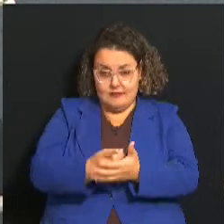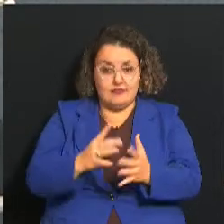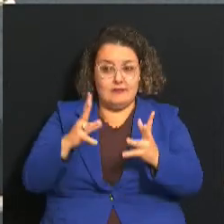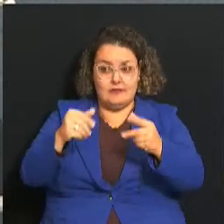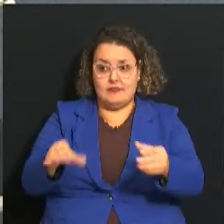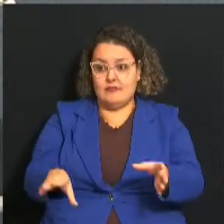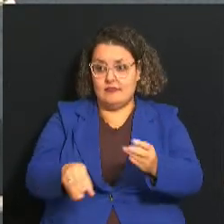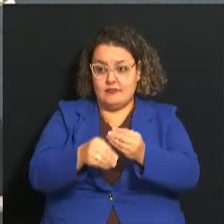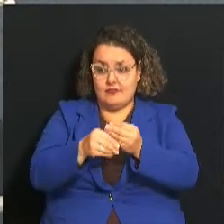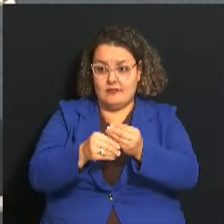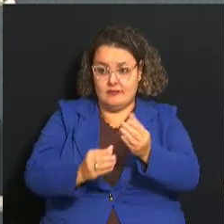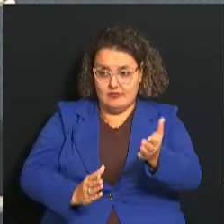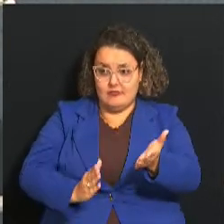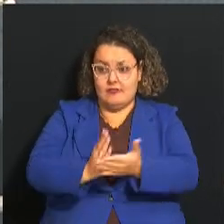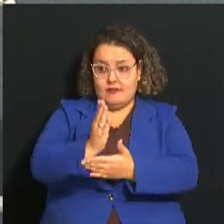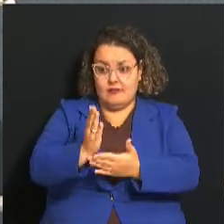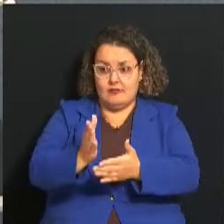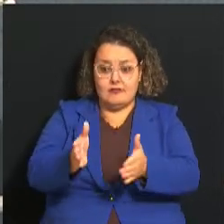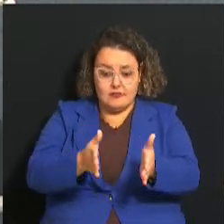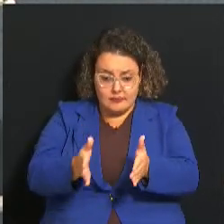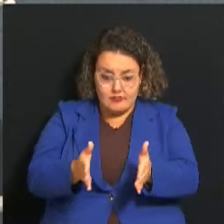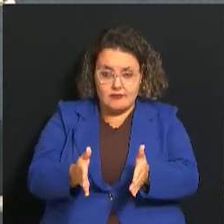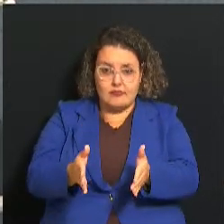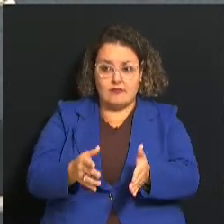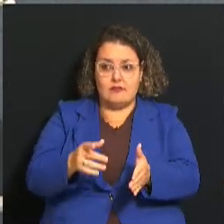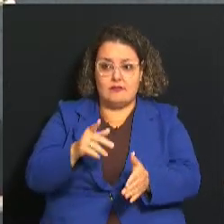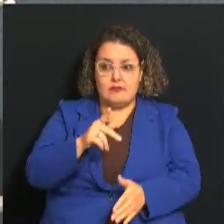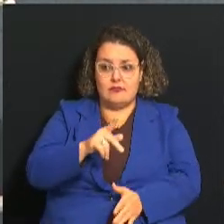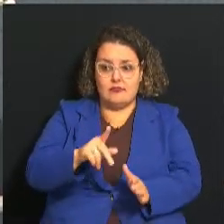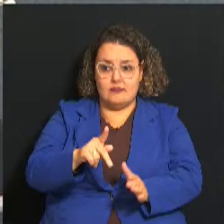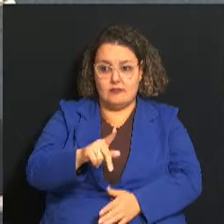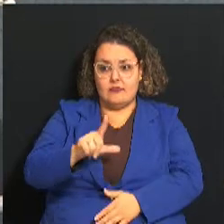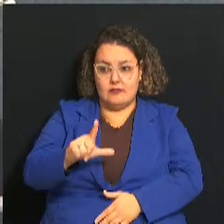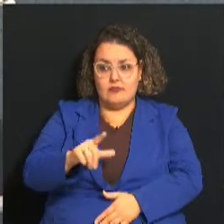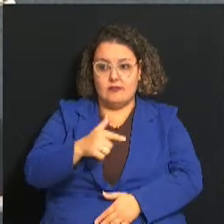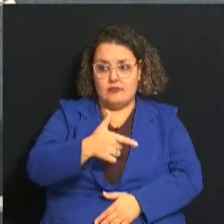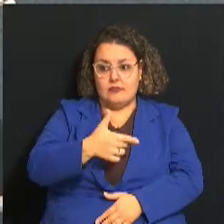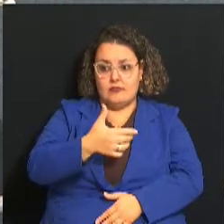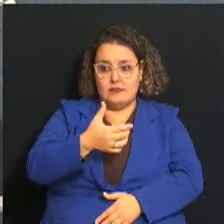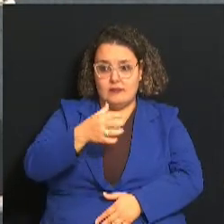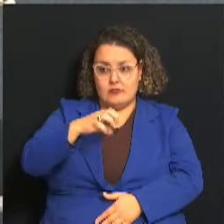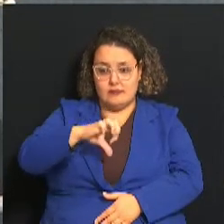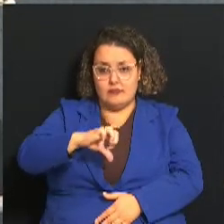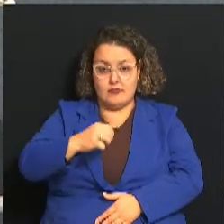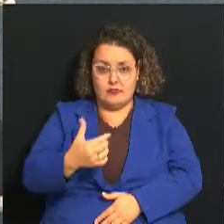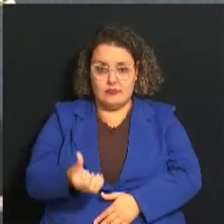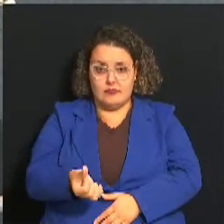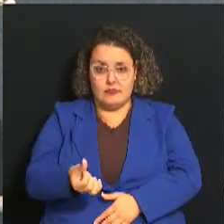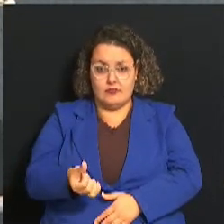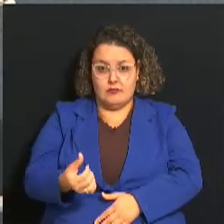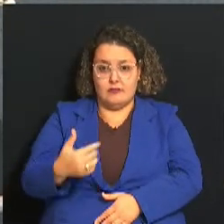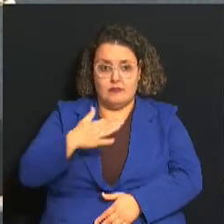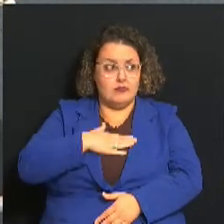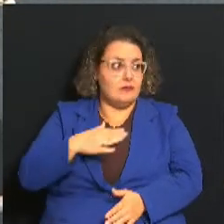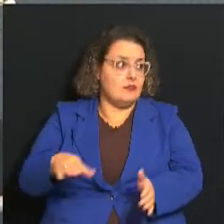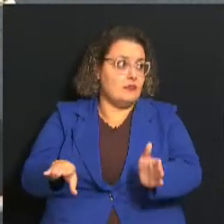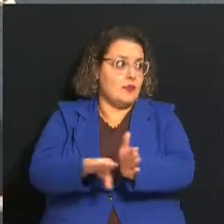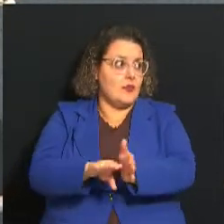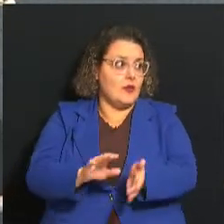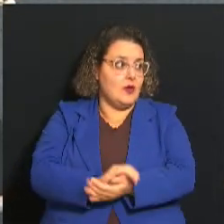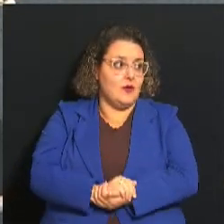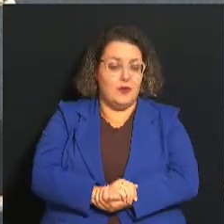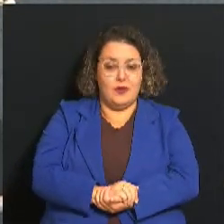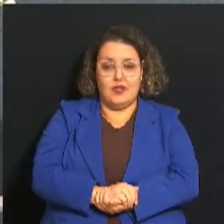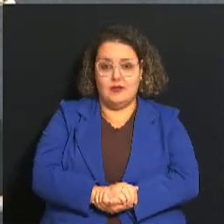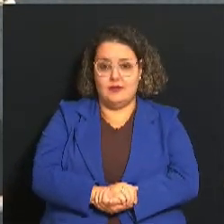vão ser aprovadas, naquele caso do PL 296 e 295, e a minha não chegou. Por quê? Porque a minha não deu tempo para chegar na